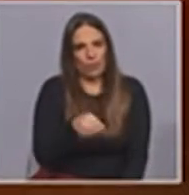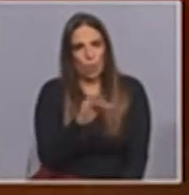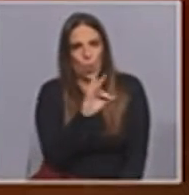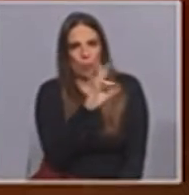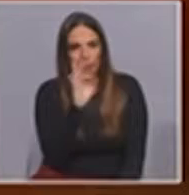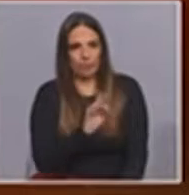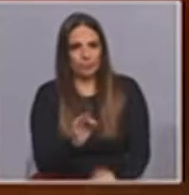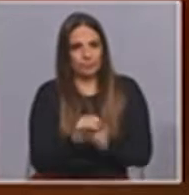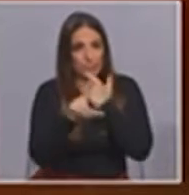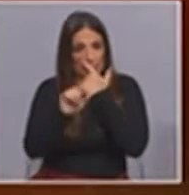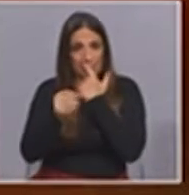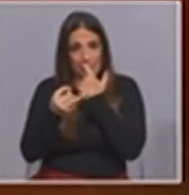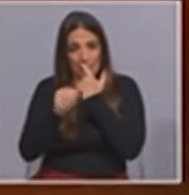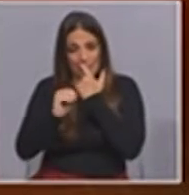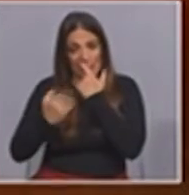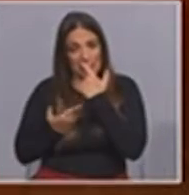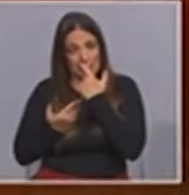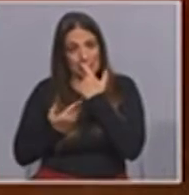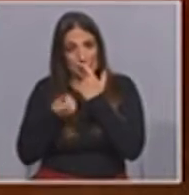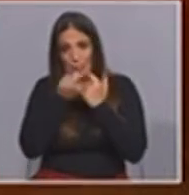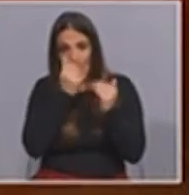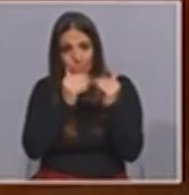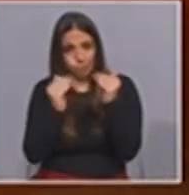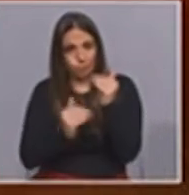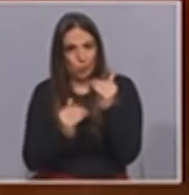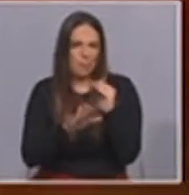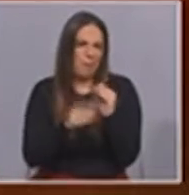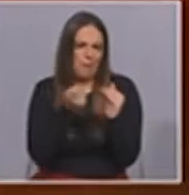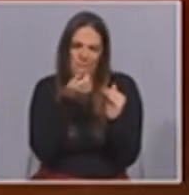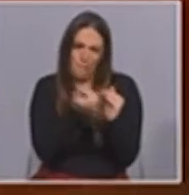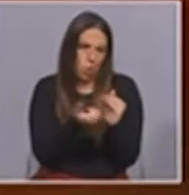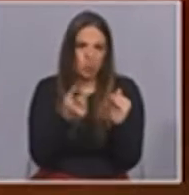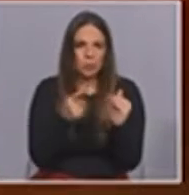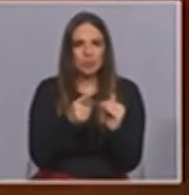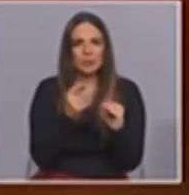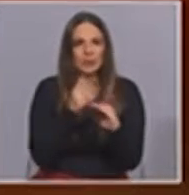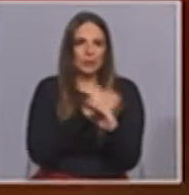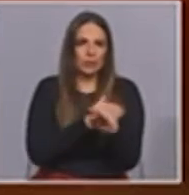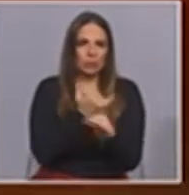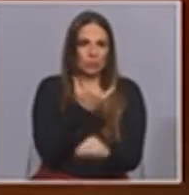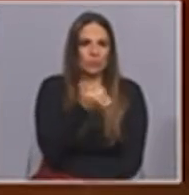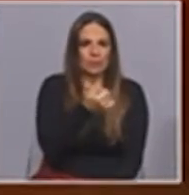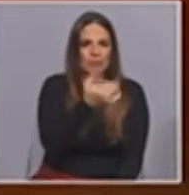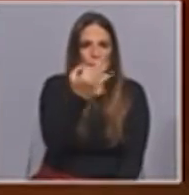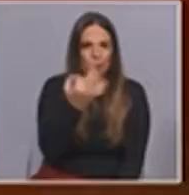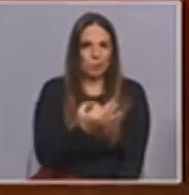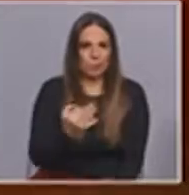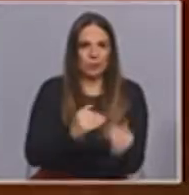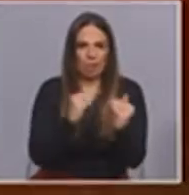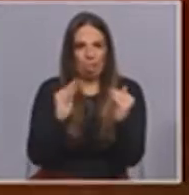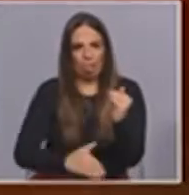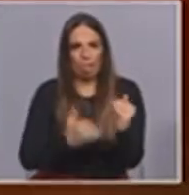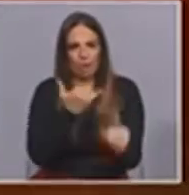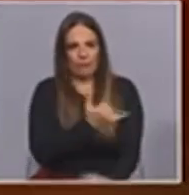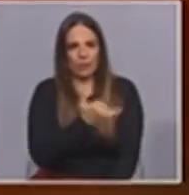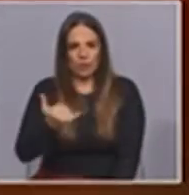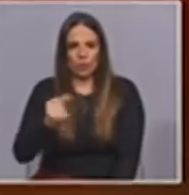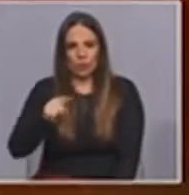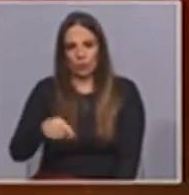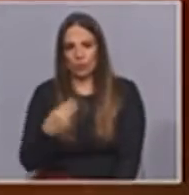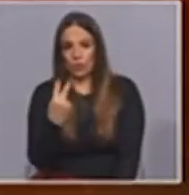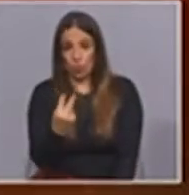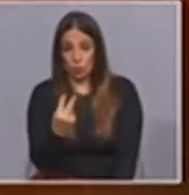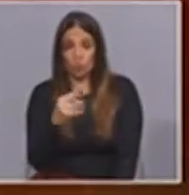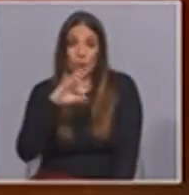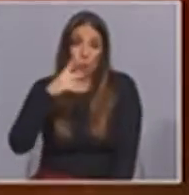29,4%. Também o PSD sofreria uma queda, mas menor, passando de 25% para 22,2%,